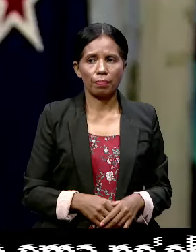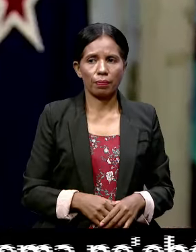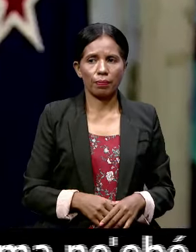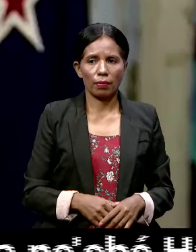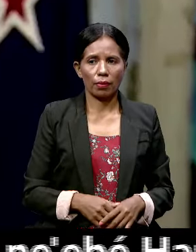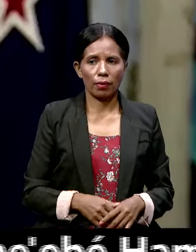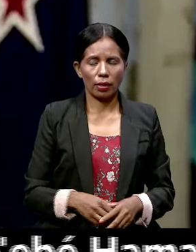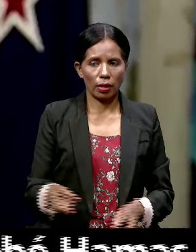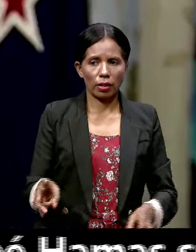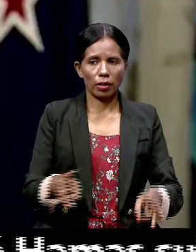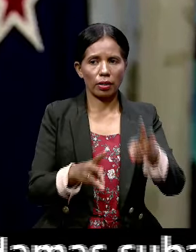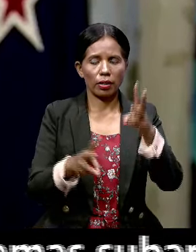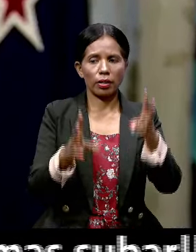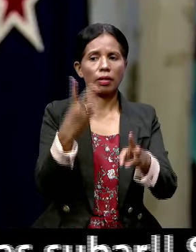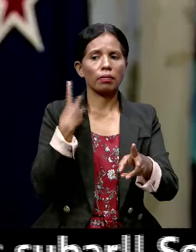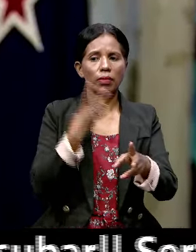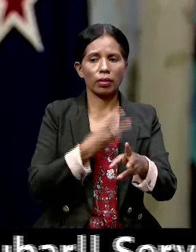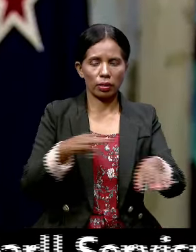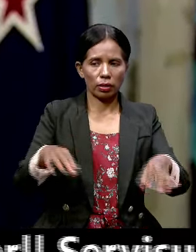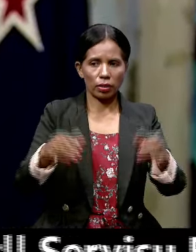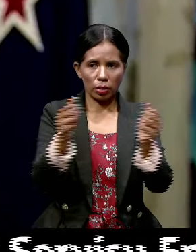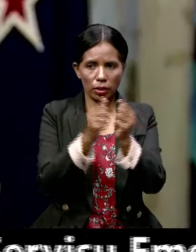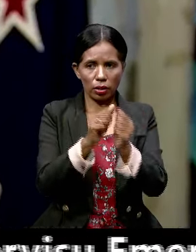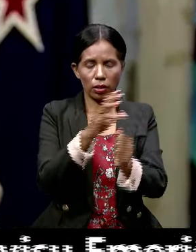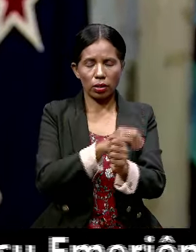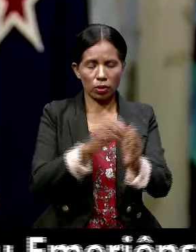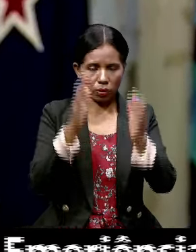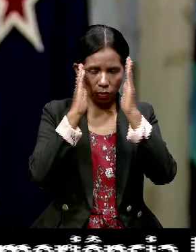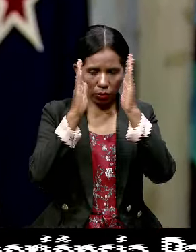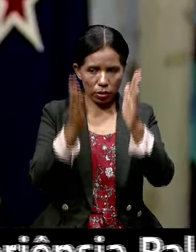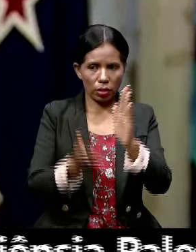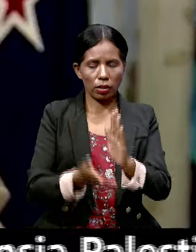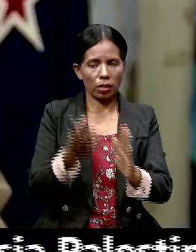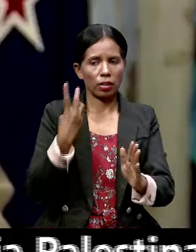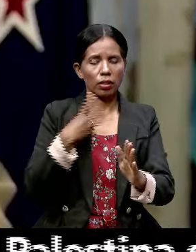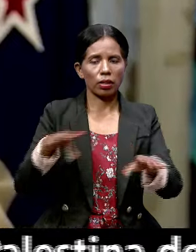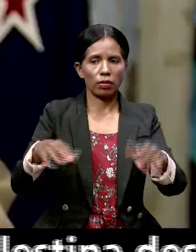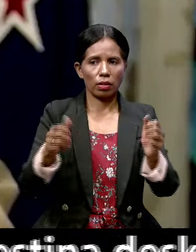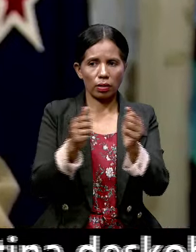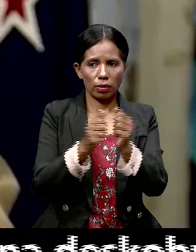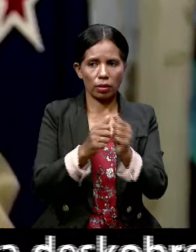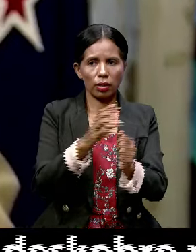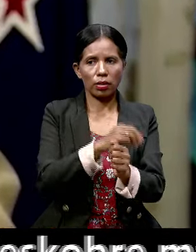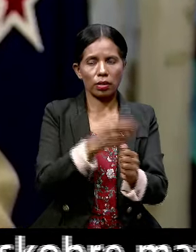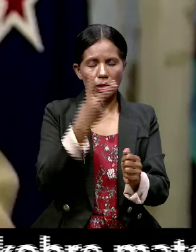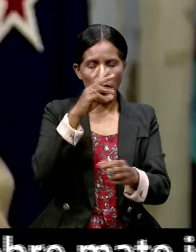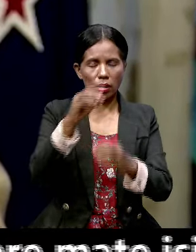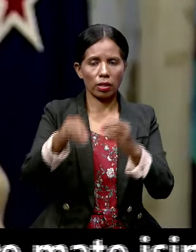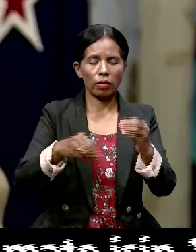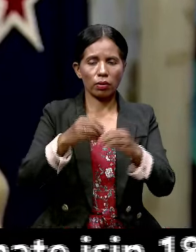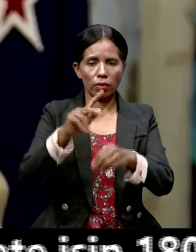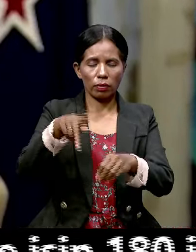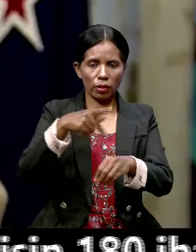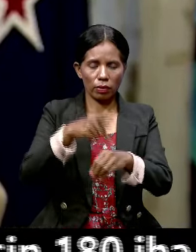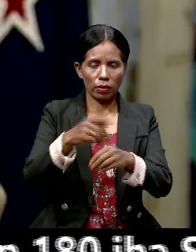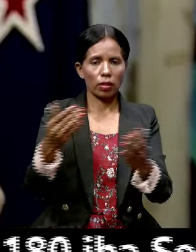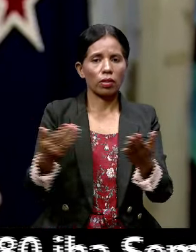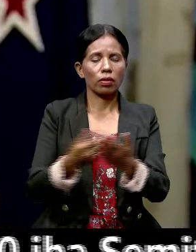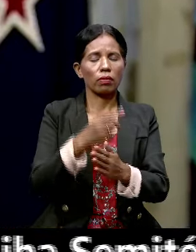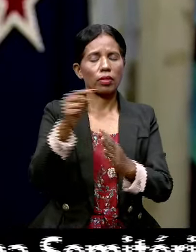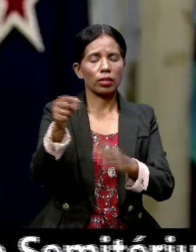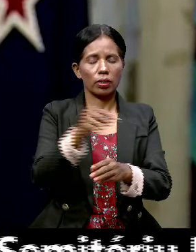Ia dalang natural ida ba ita ato serviço ho sentido ho dihasa itanya relasan sira nebe sehare Filipina no Nova Zelândia sa